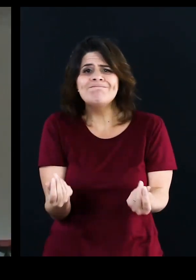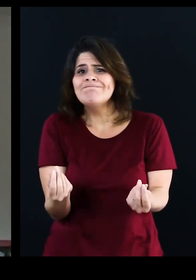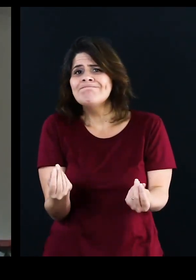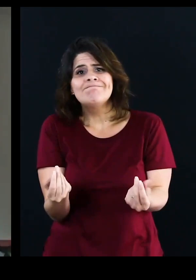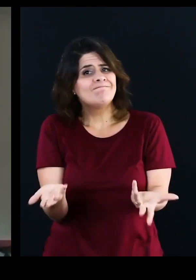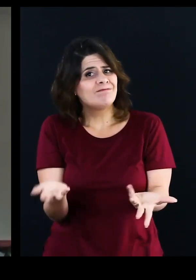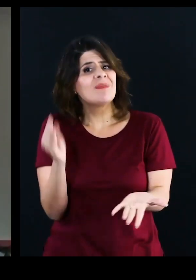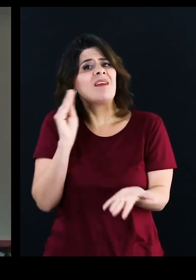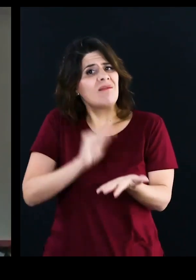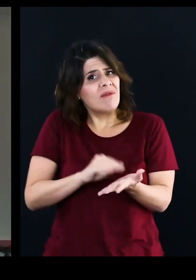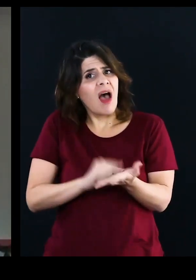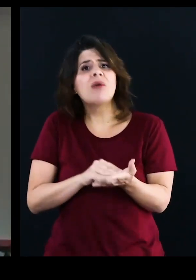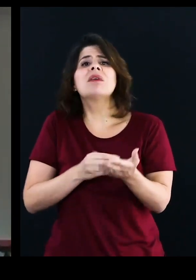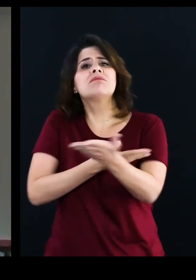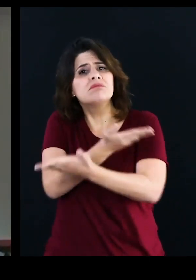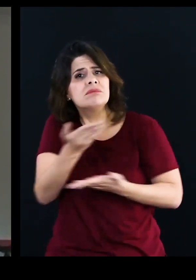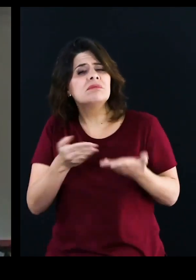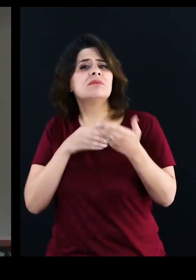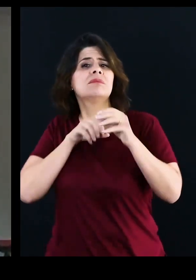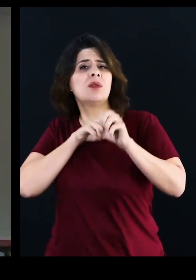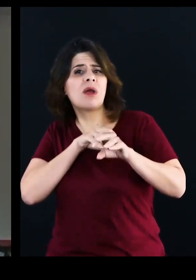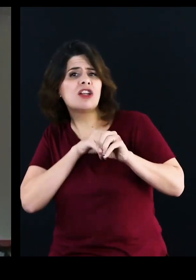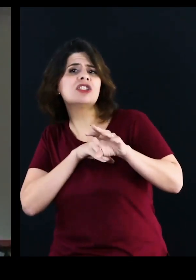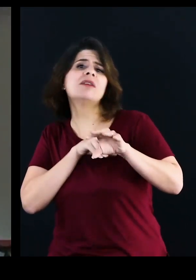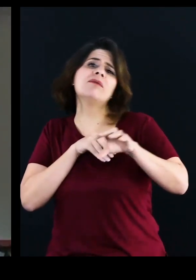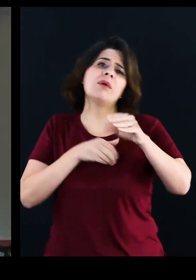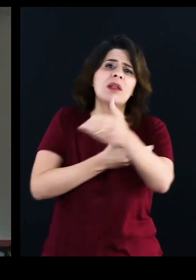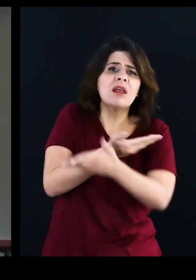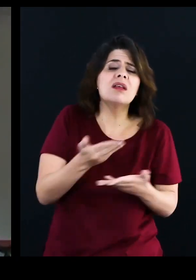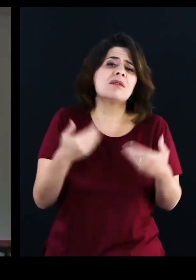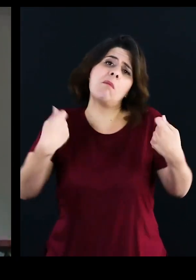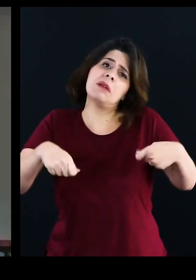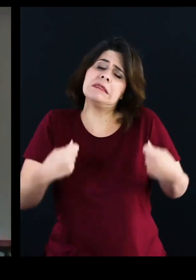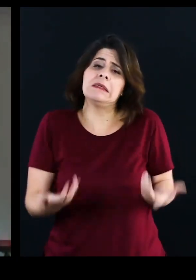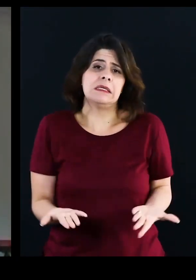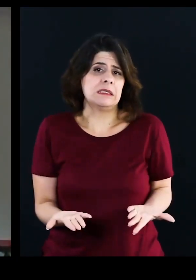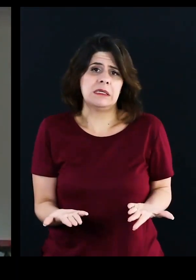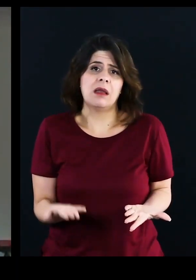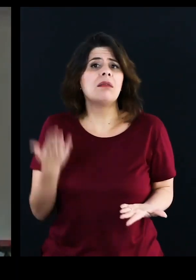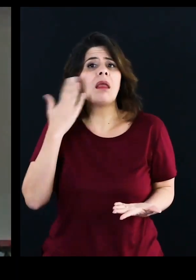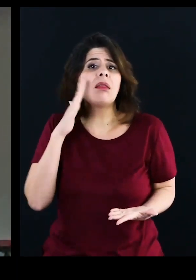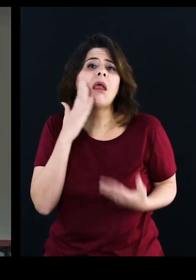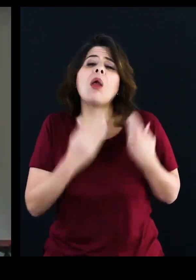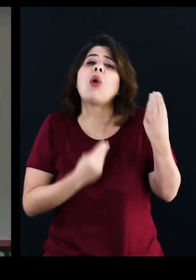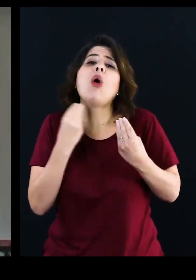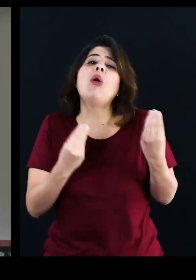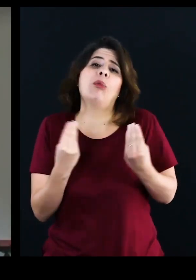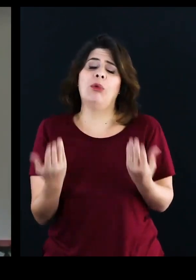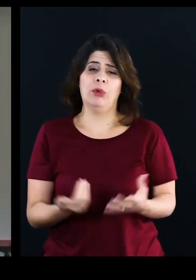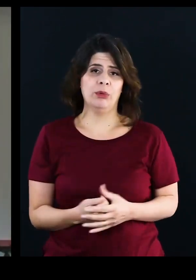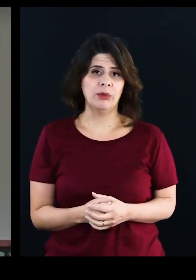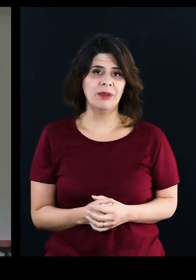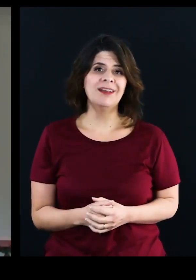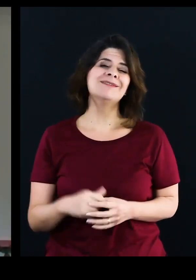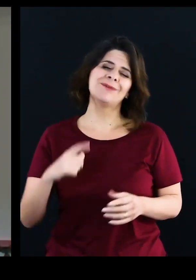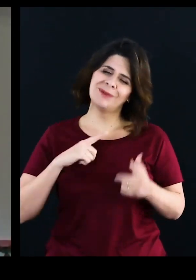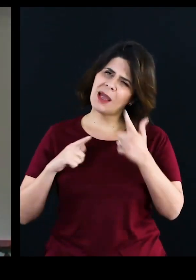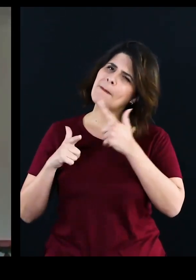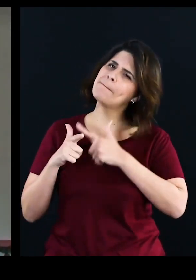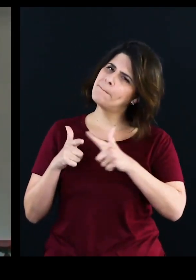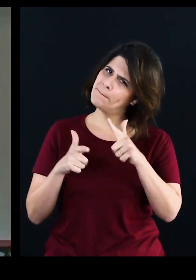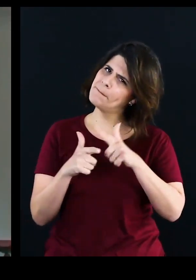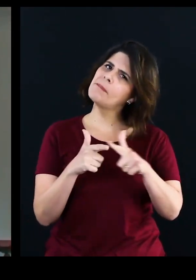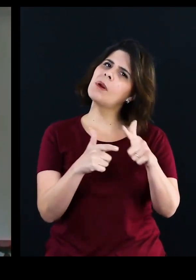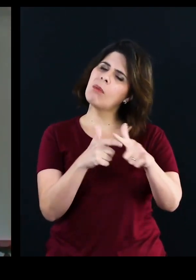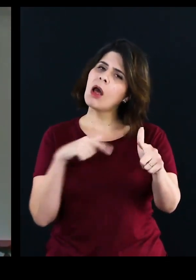necessidade de interação que a gente precisa entender como é que vai funcionar, né? Tem uma série de problemas que estão sendo equacionados. Eu acho que a